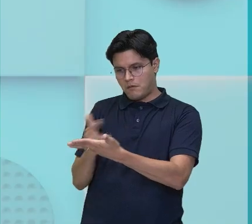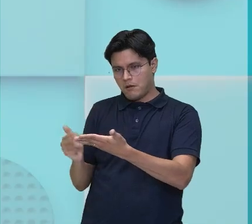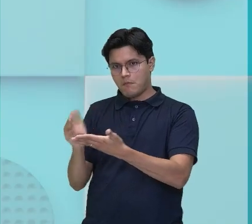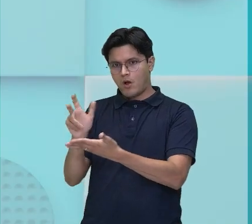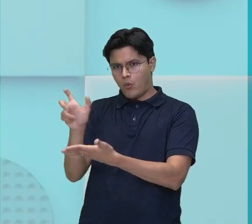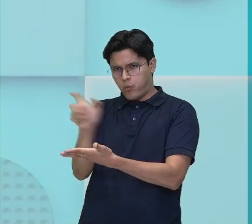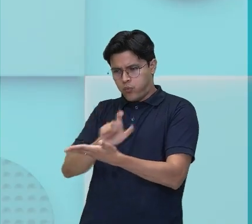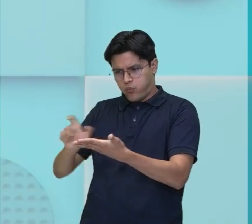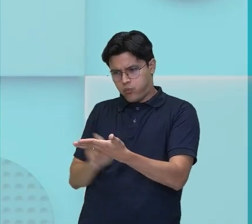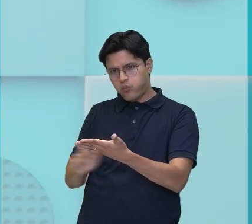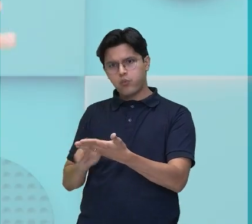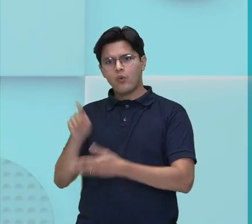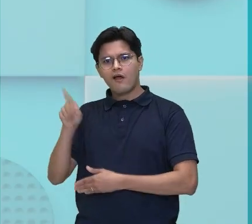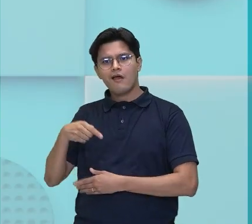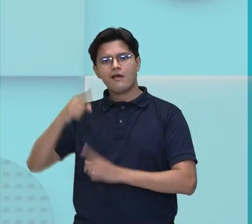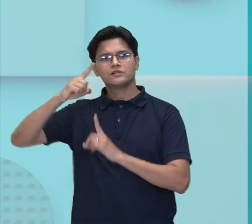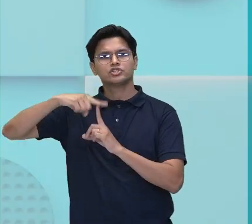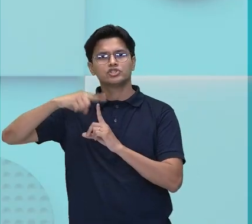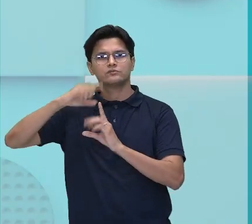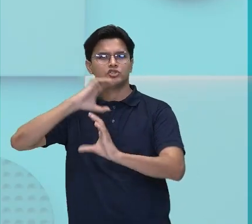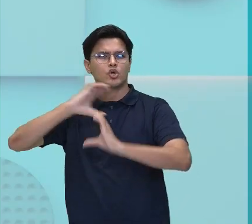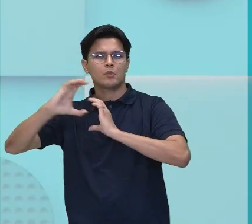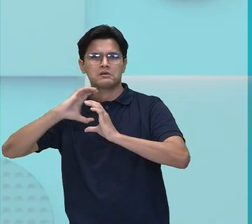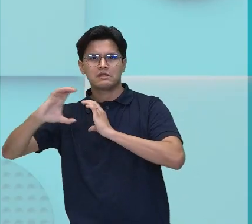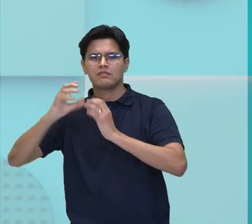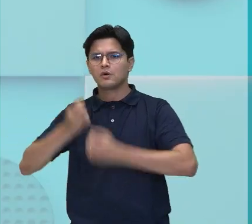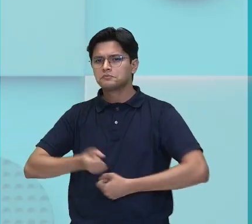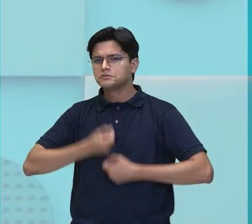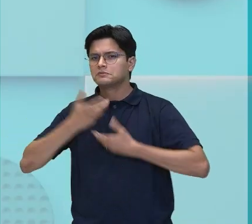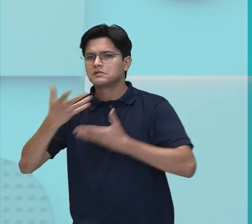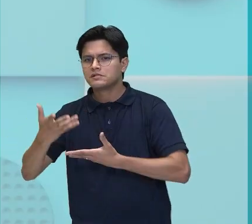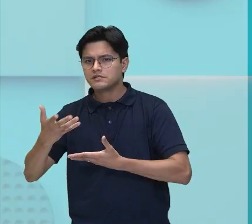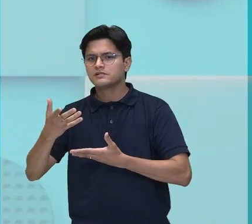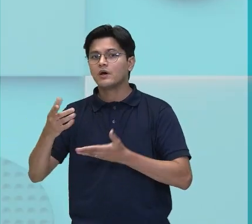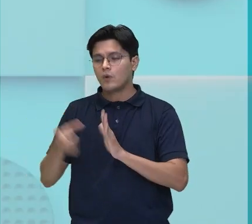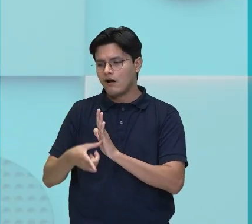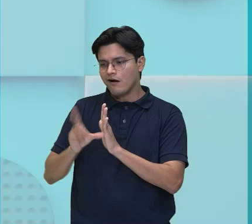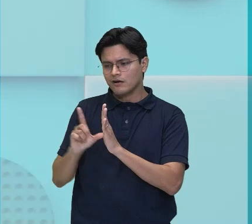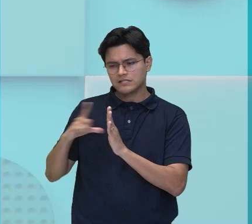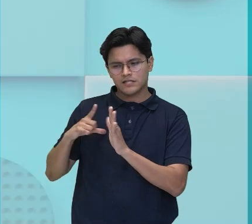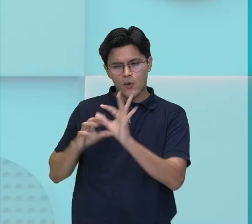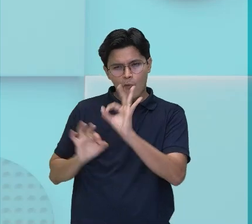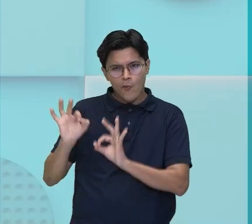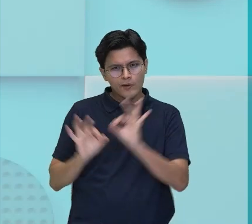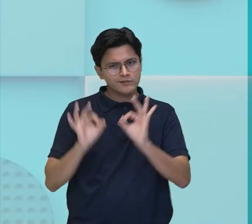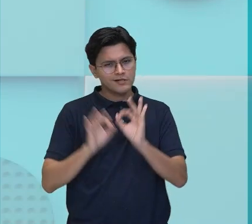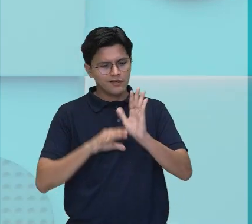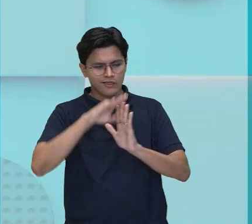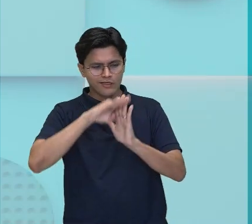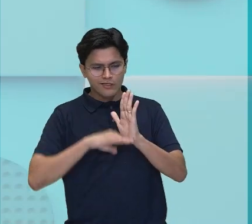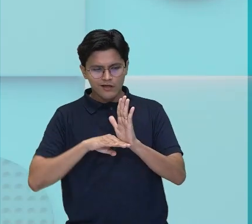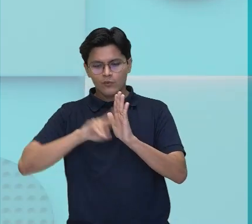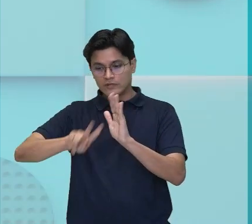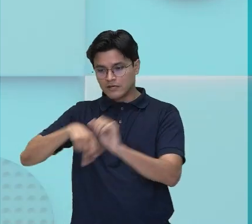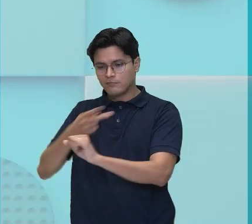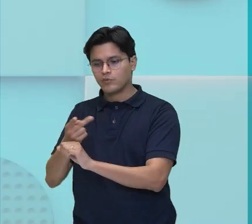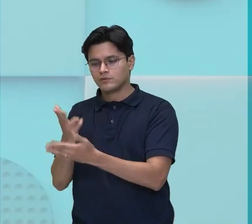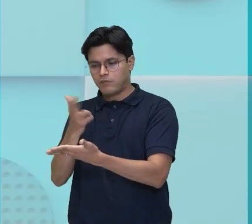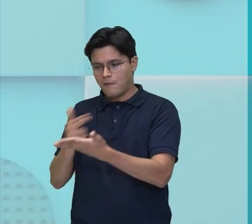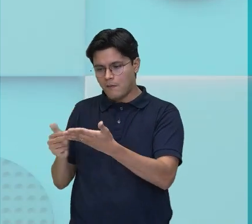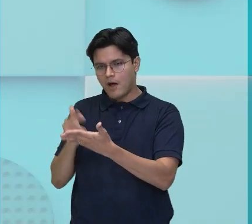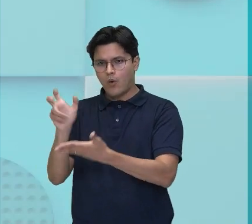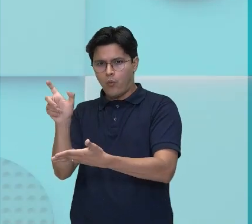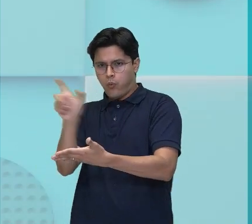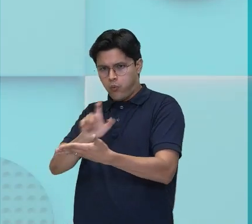muito bem planejada, não é uma coisa que eu vou lá e vou riscando de qualquer jeito. Não, há um planejamento. Quando a gente fala de planejamento, mostra que é